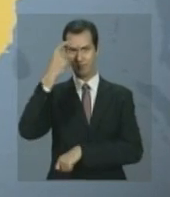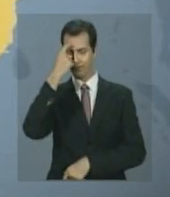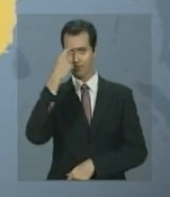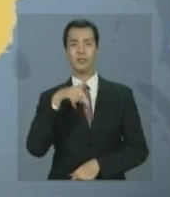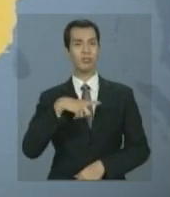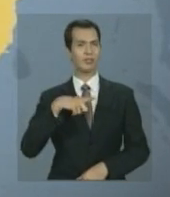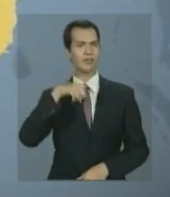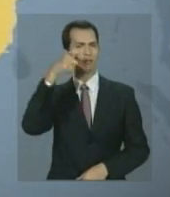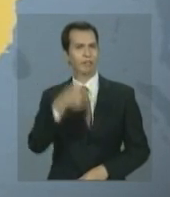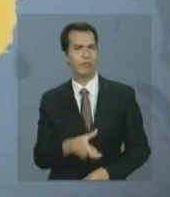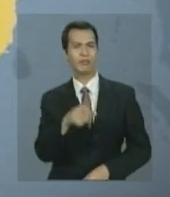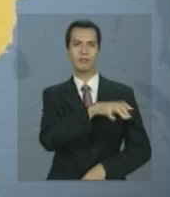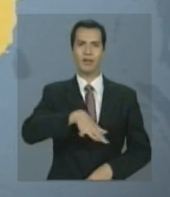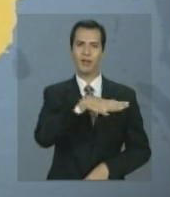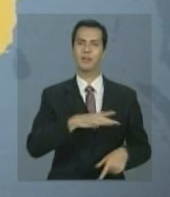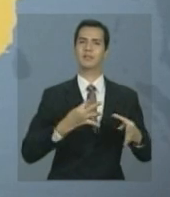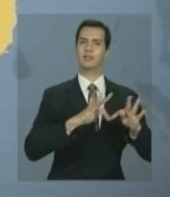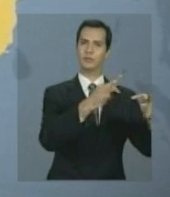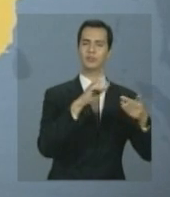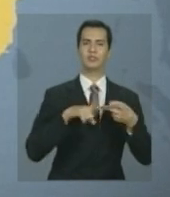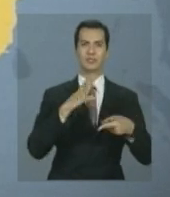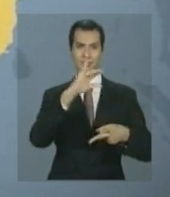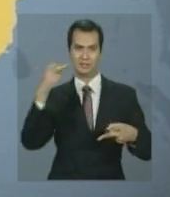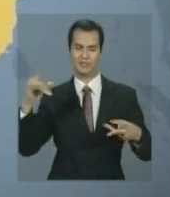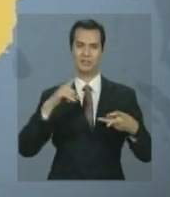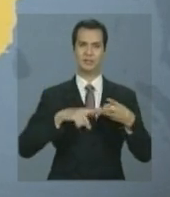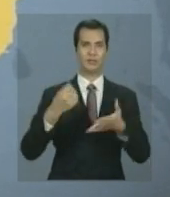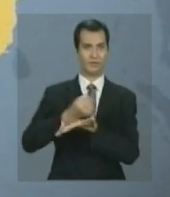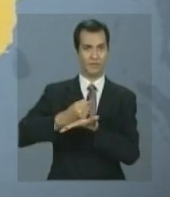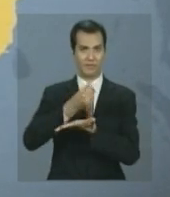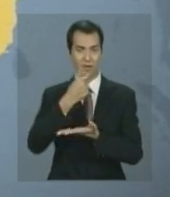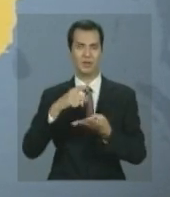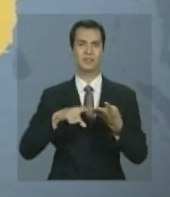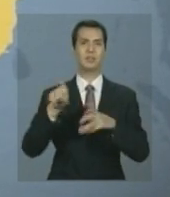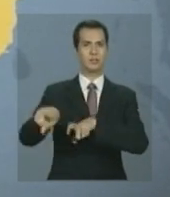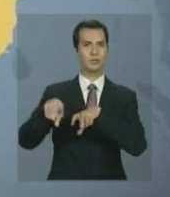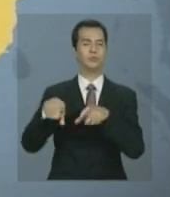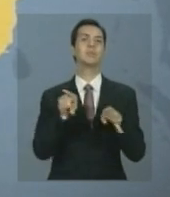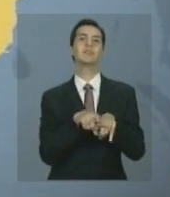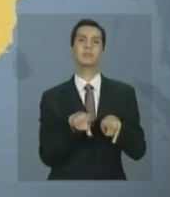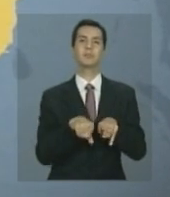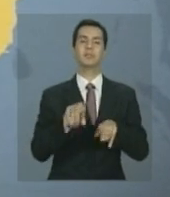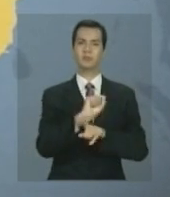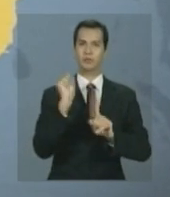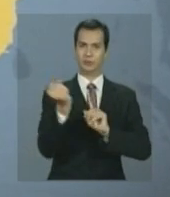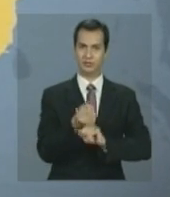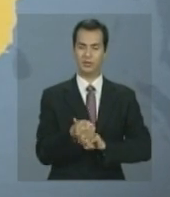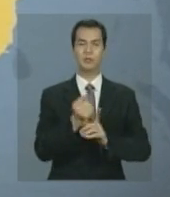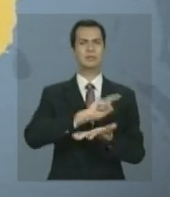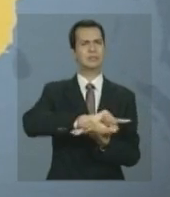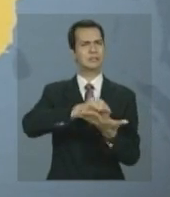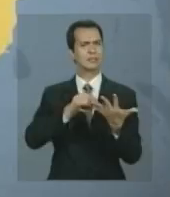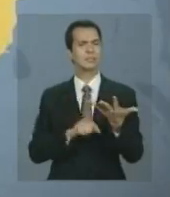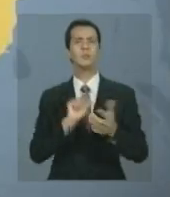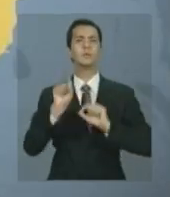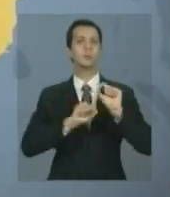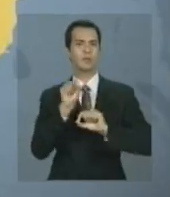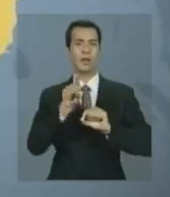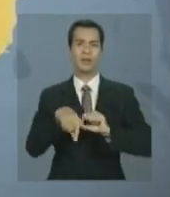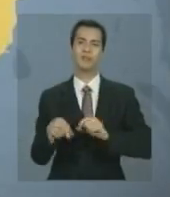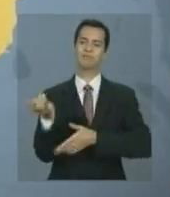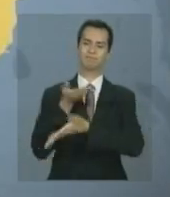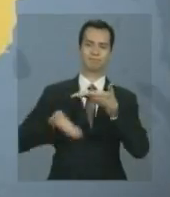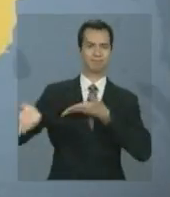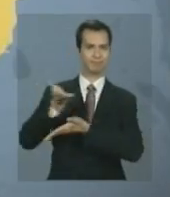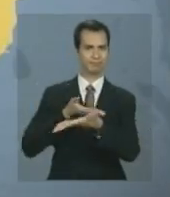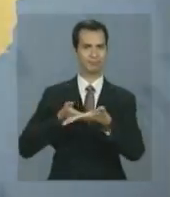como ciência e tecnologia, farmácia e agricultura e, na área social, o combate à pobreza. Ações que estimulam as relações entre